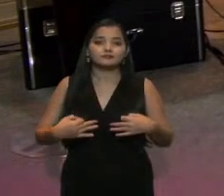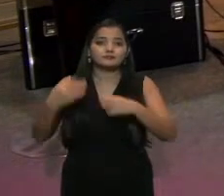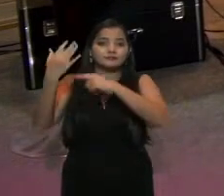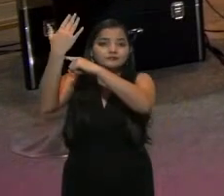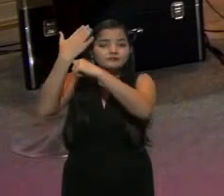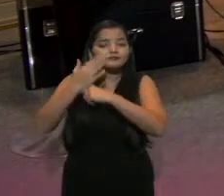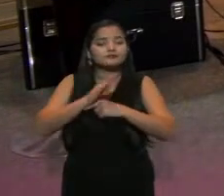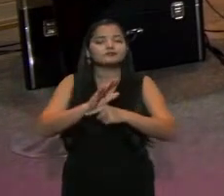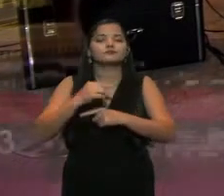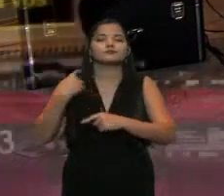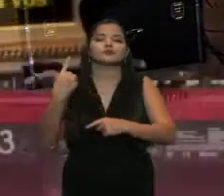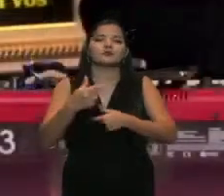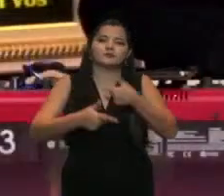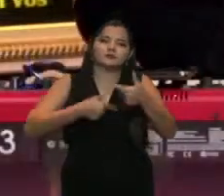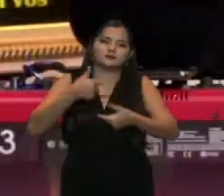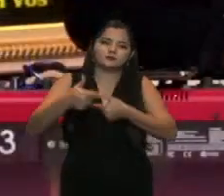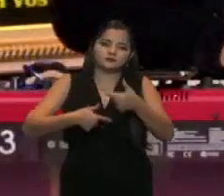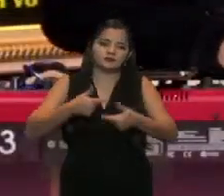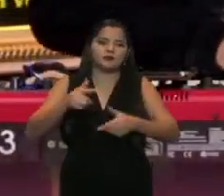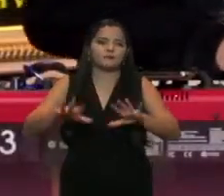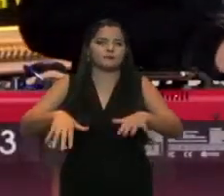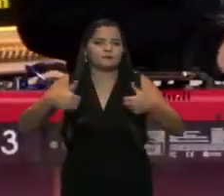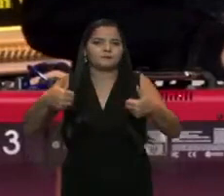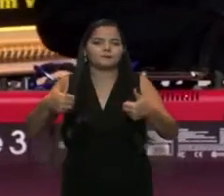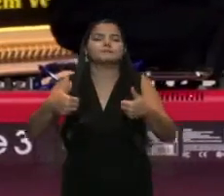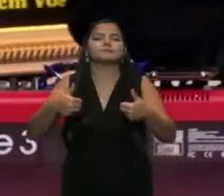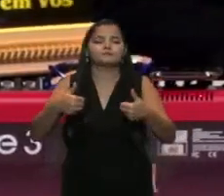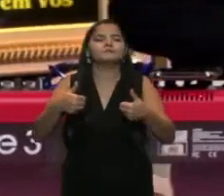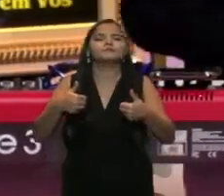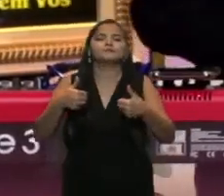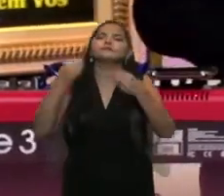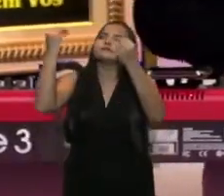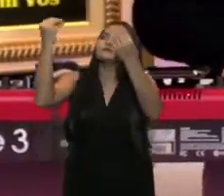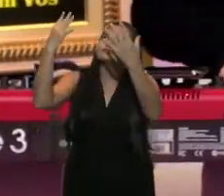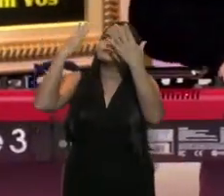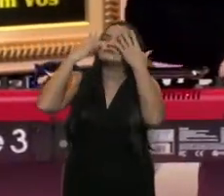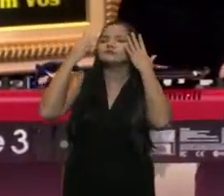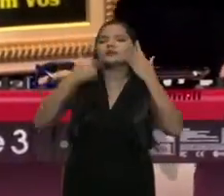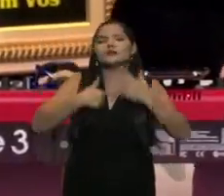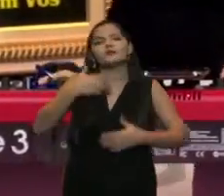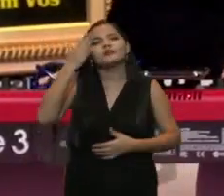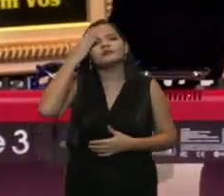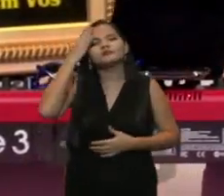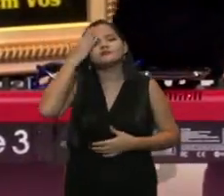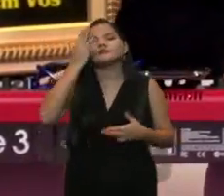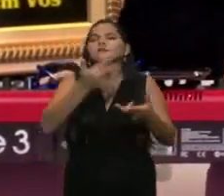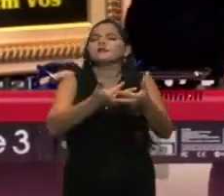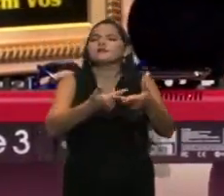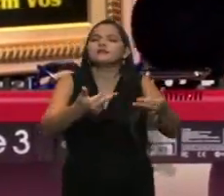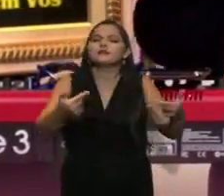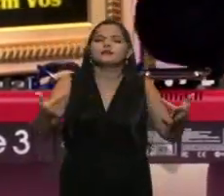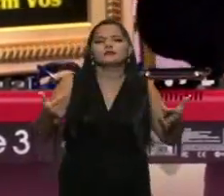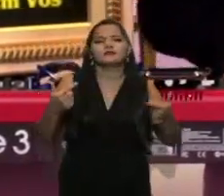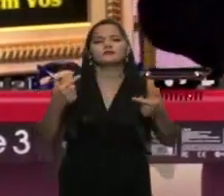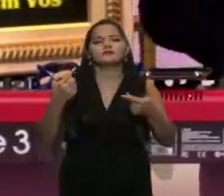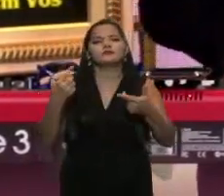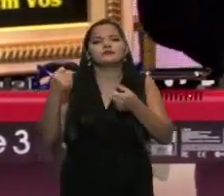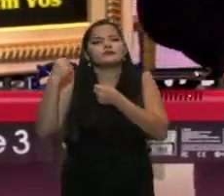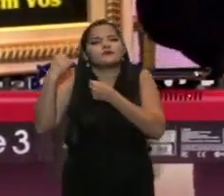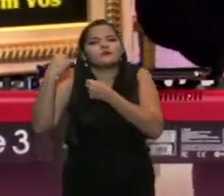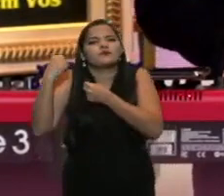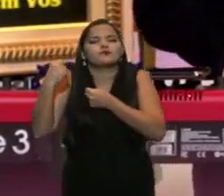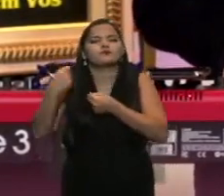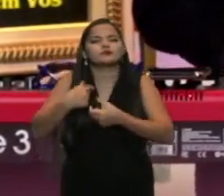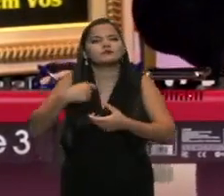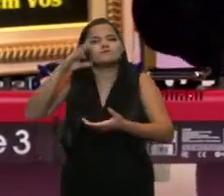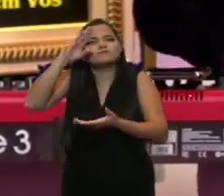Jesus. Dá-lhes a graça do entendimento, da força de ter uma fé tão destemida, Senhor,